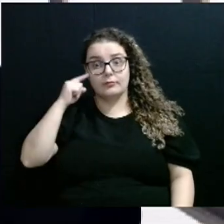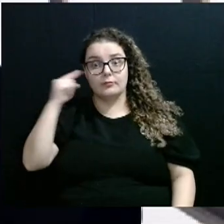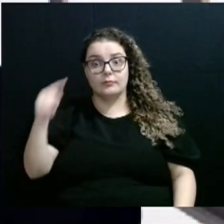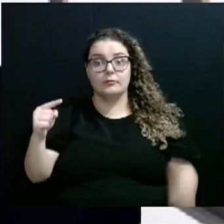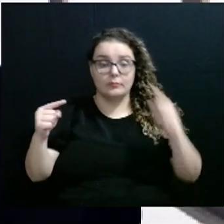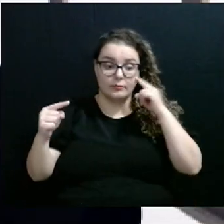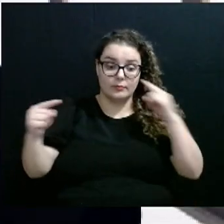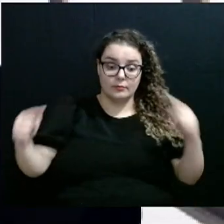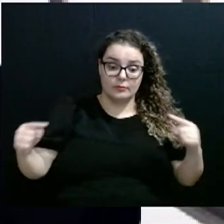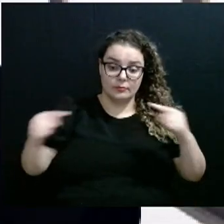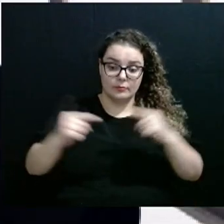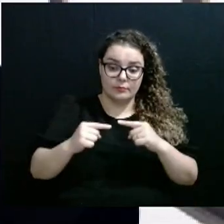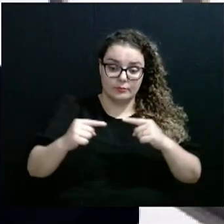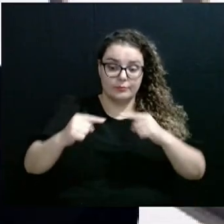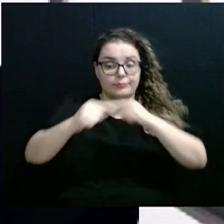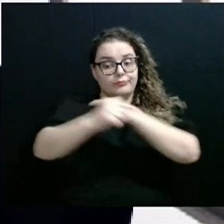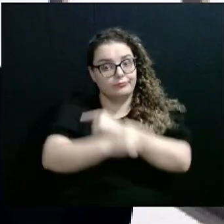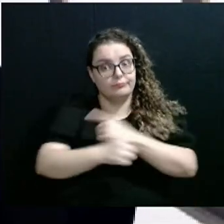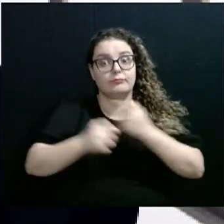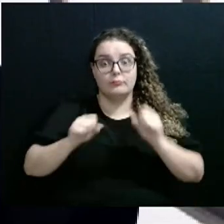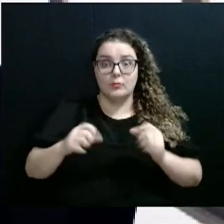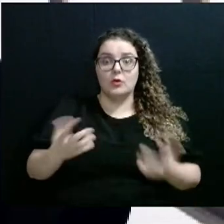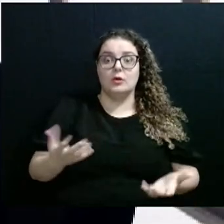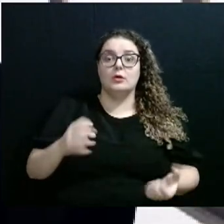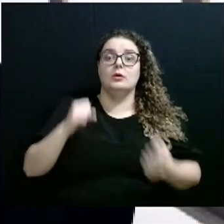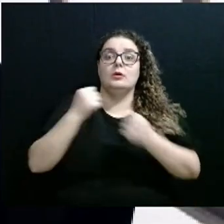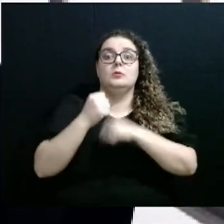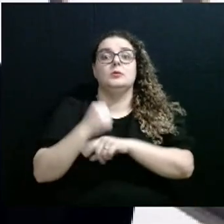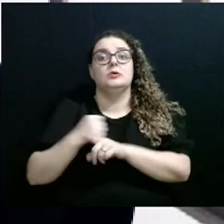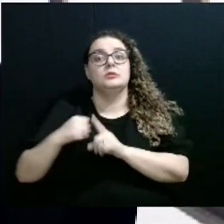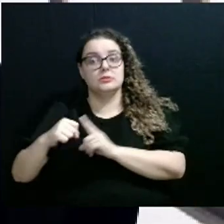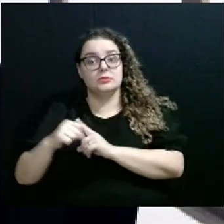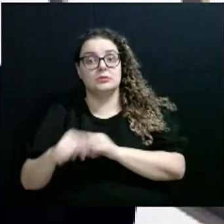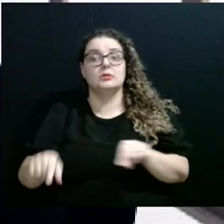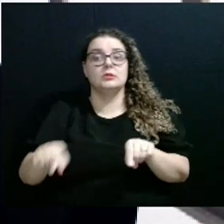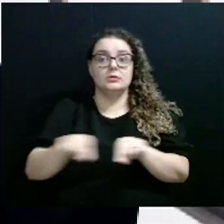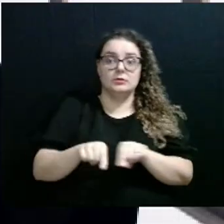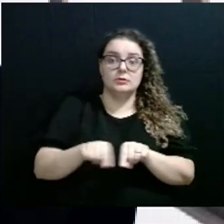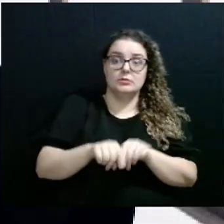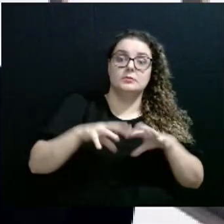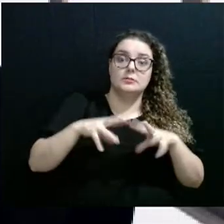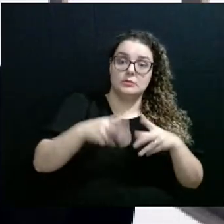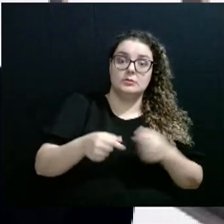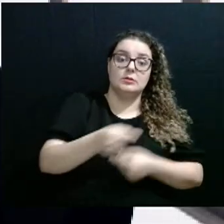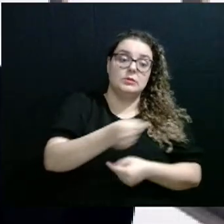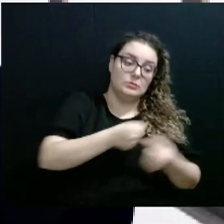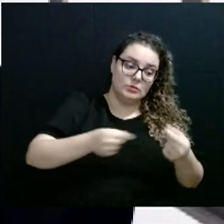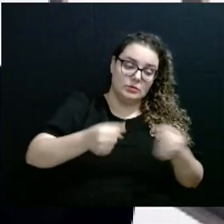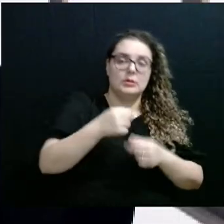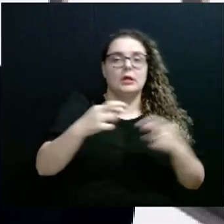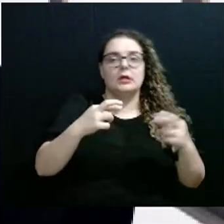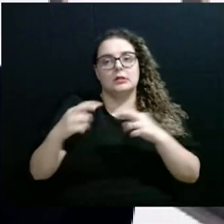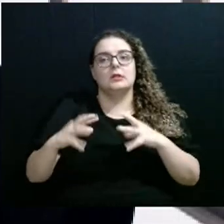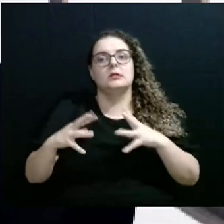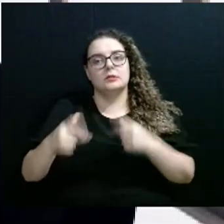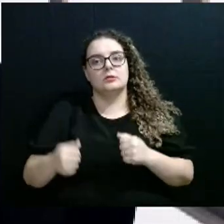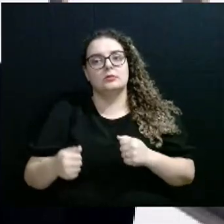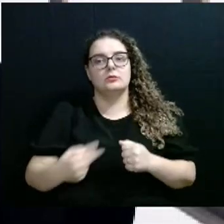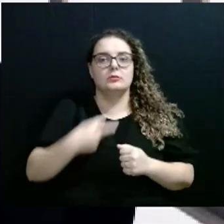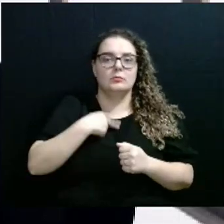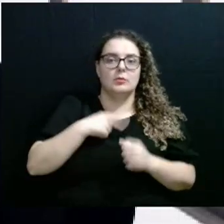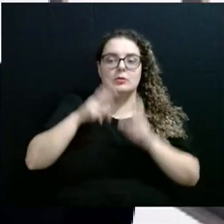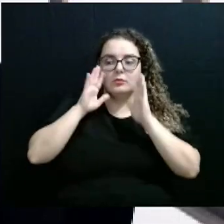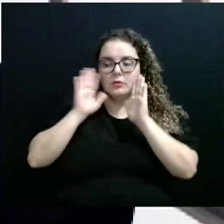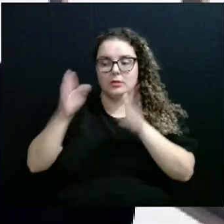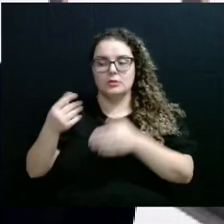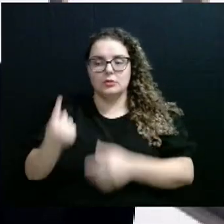analisar a proteção social e também toda essa parte econômica, né? No que pode gerar de